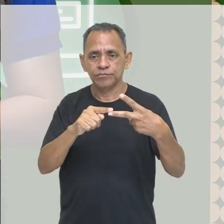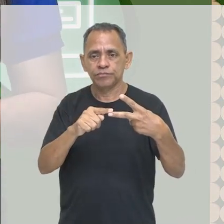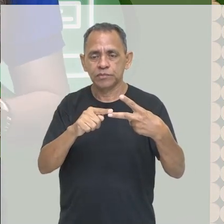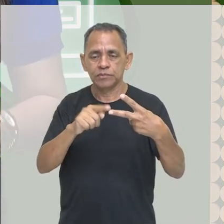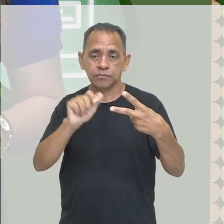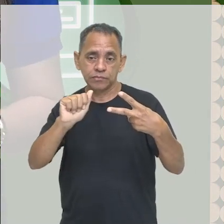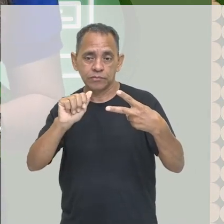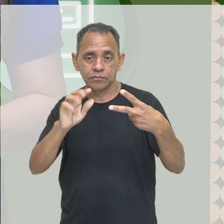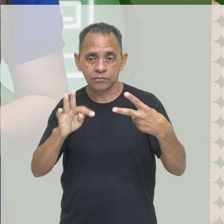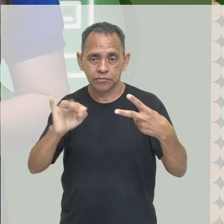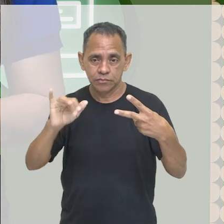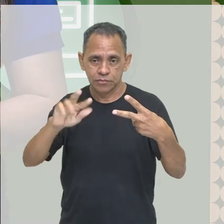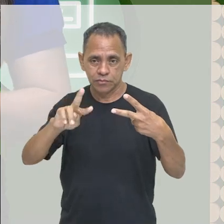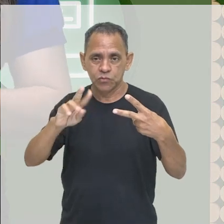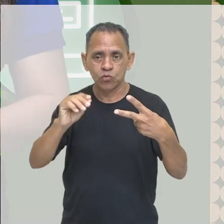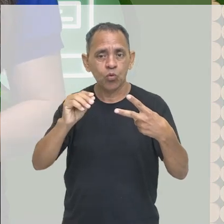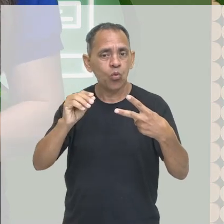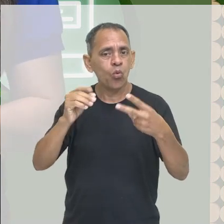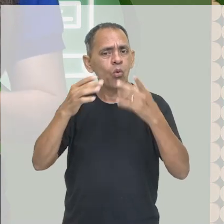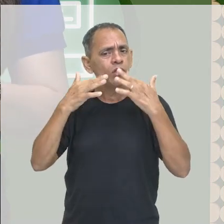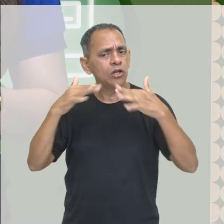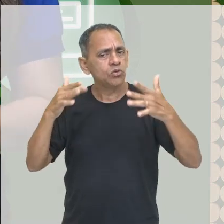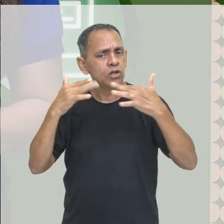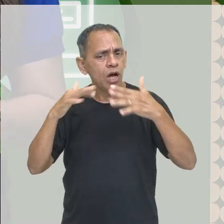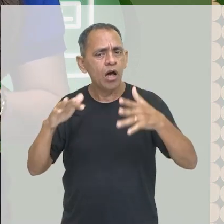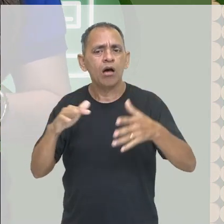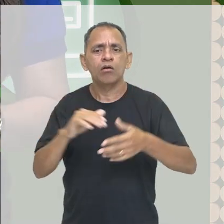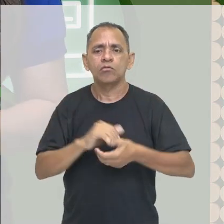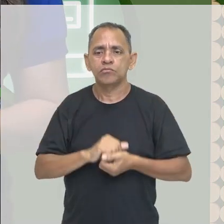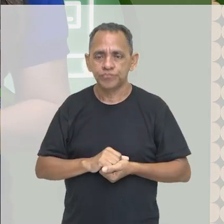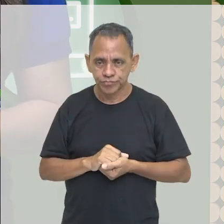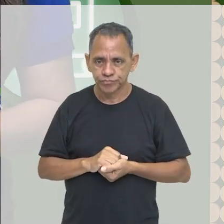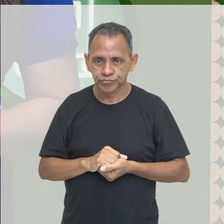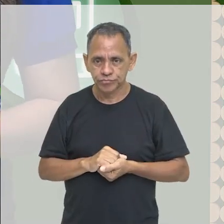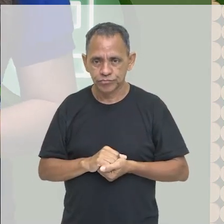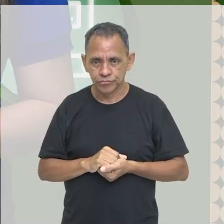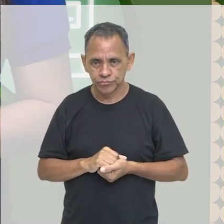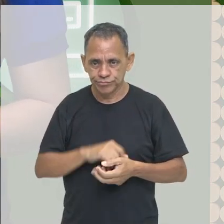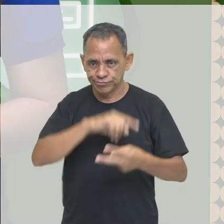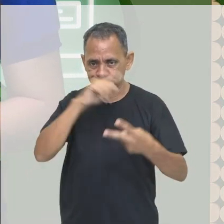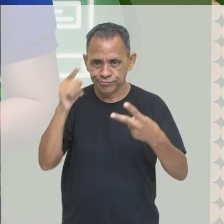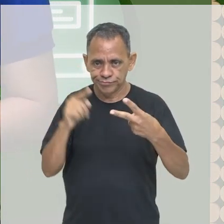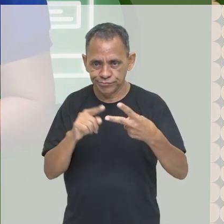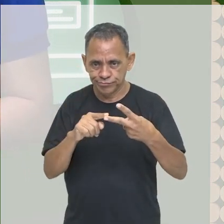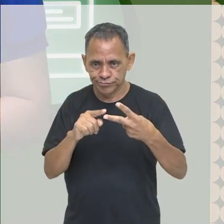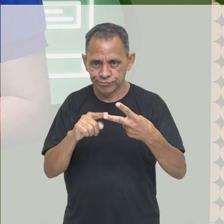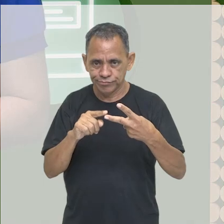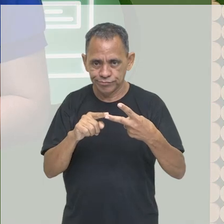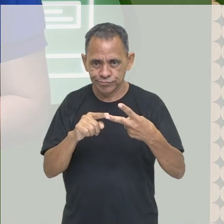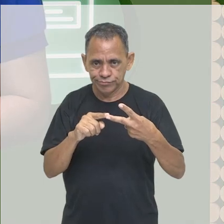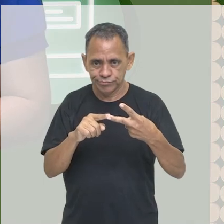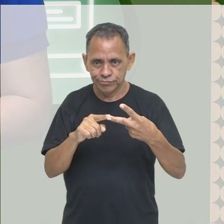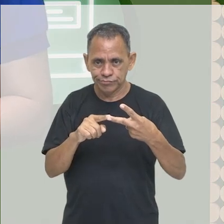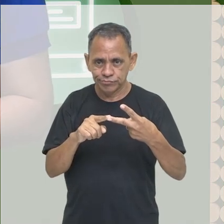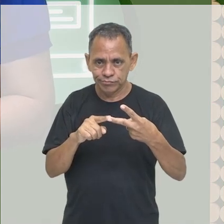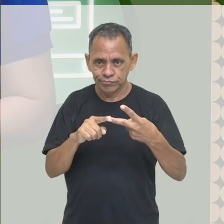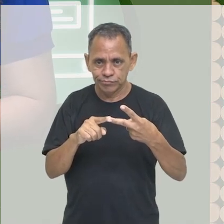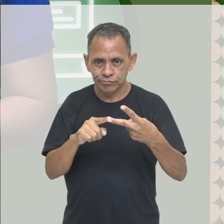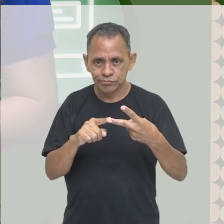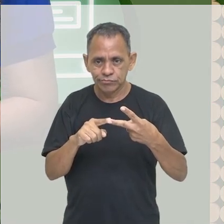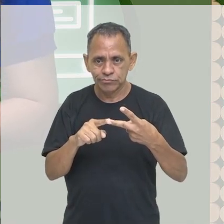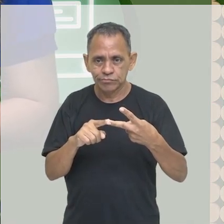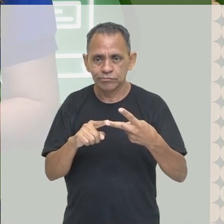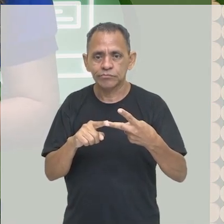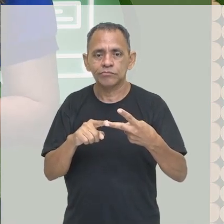ocorre naturalmente, sem que a energia seja gasta. Então, se eu tenho um meio mais concentrado